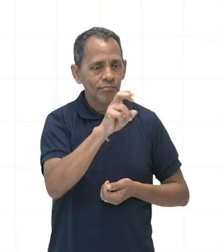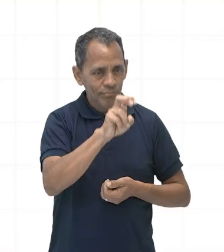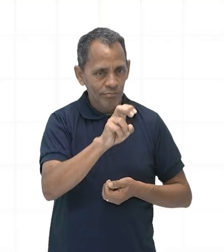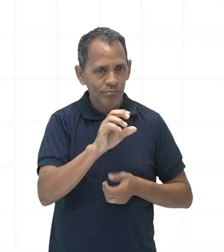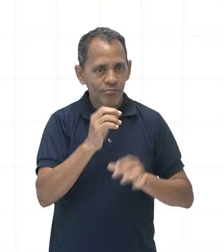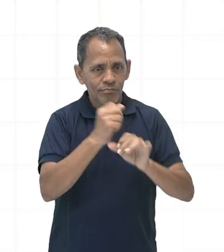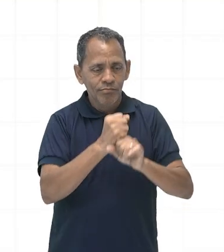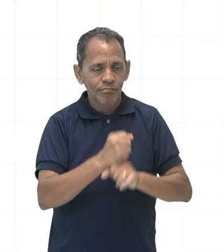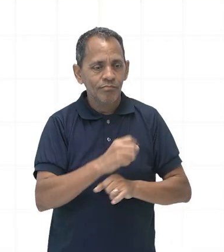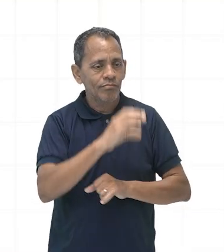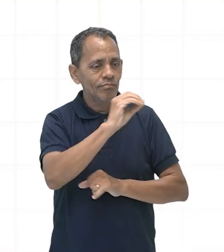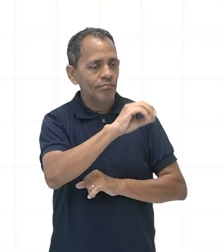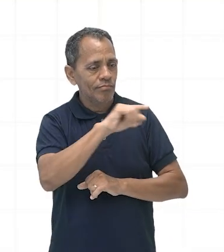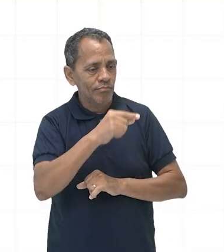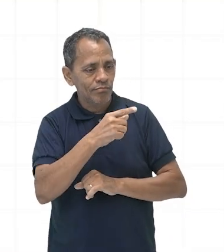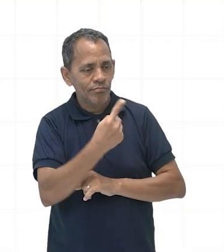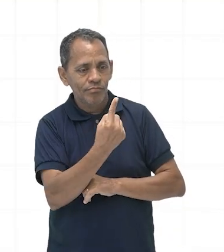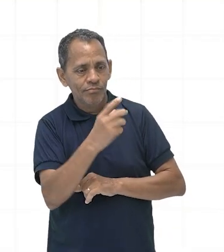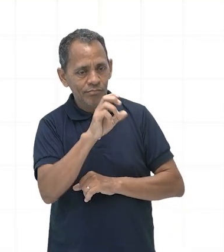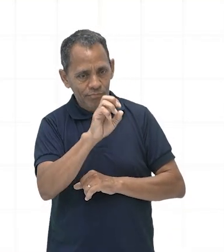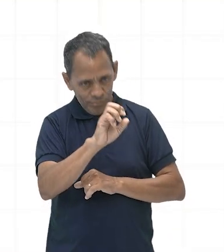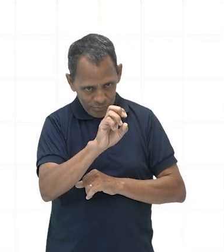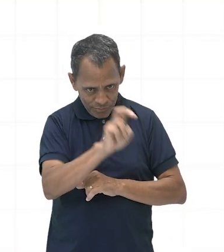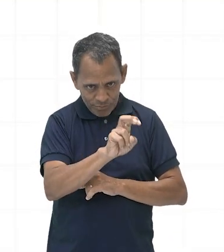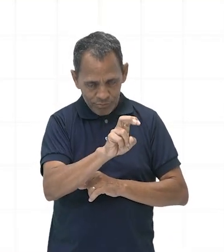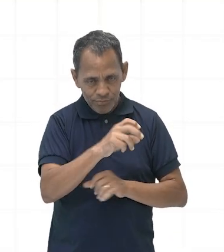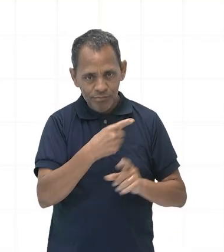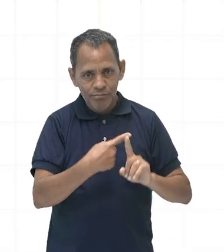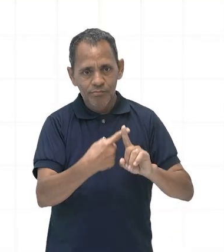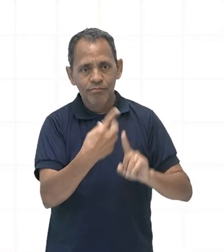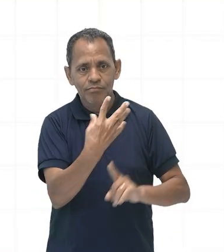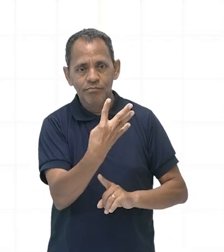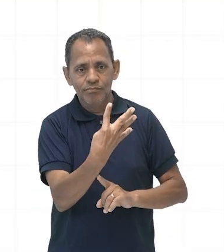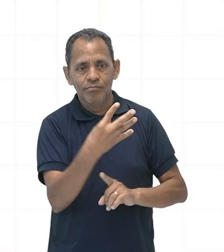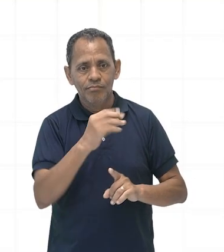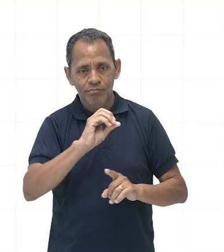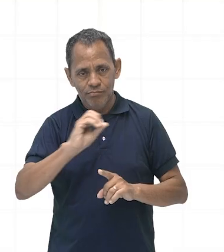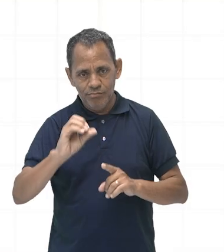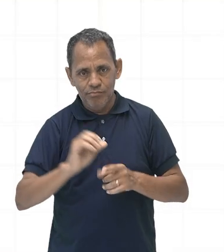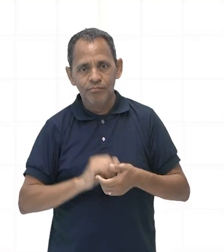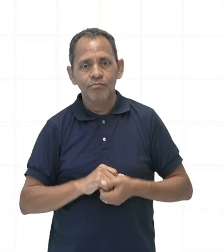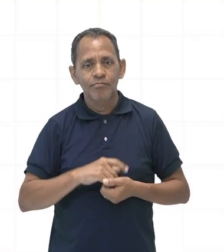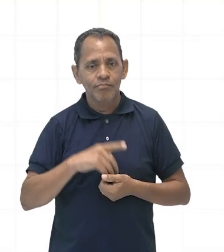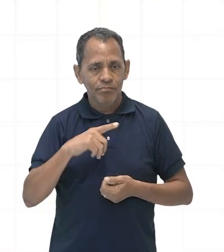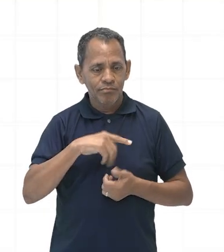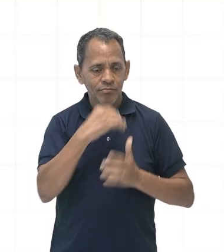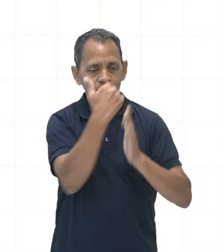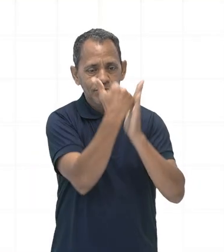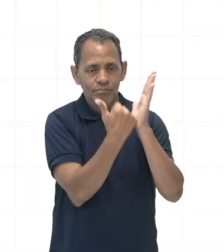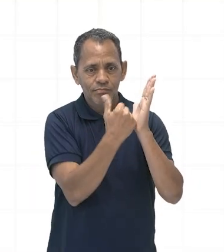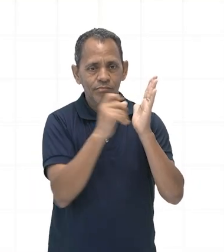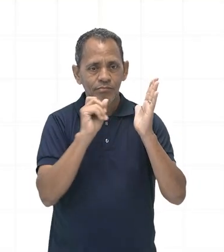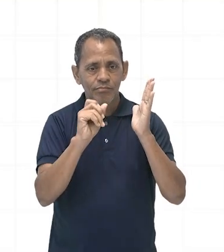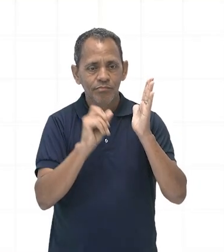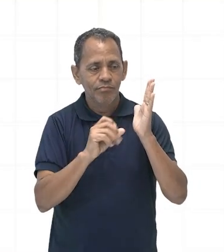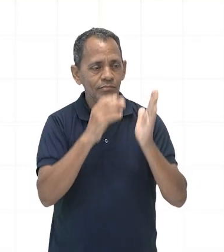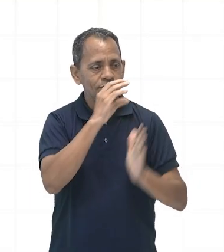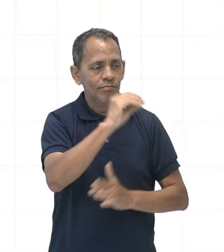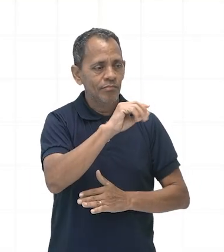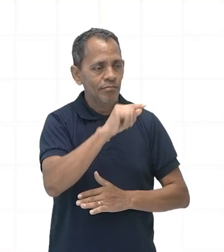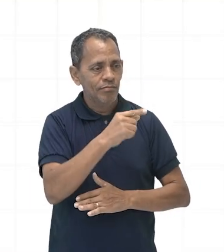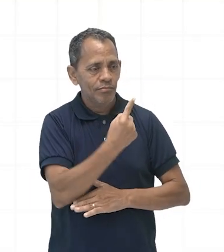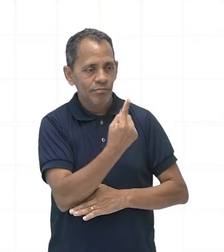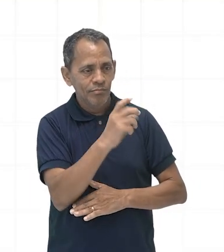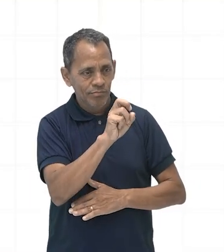mesma coisa que 0,15 vezes 400. Ou seja, ela vai ter um desconto, fazendo esse produto,